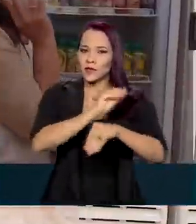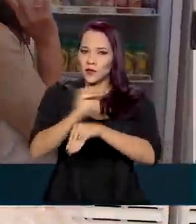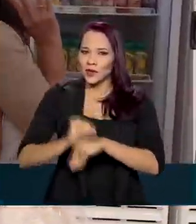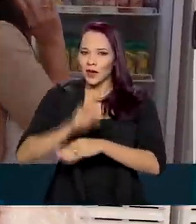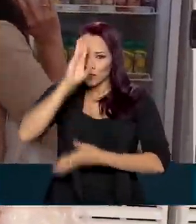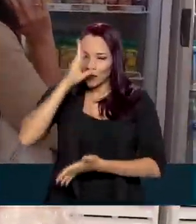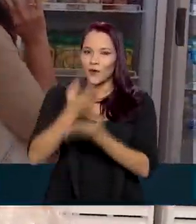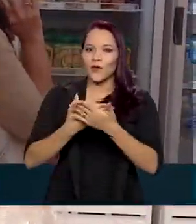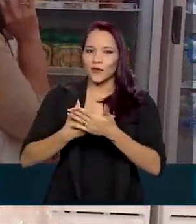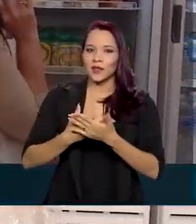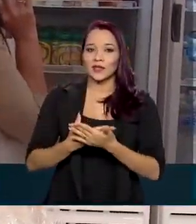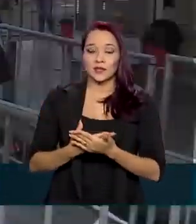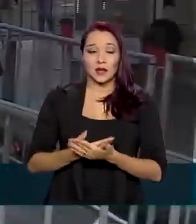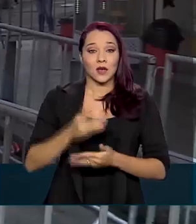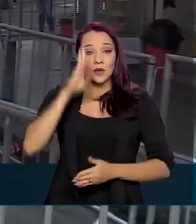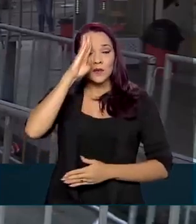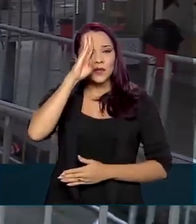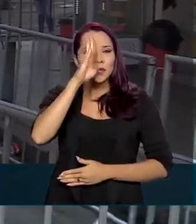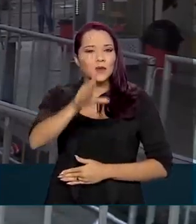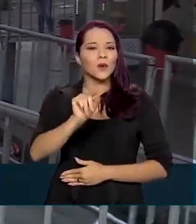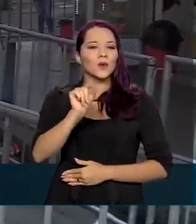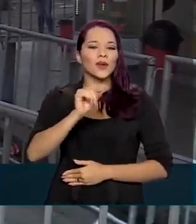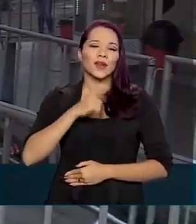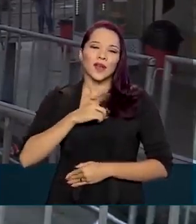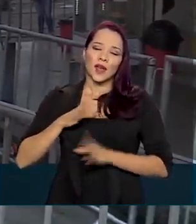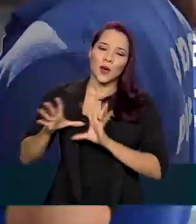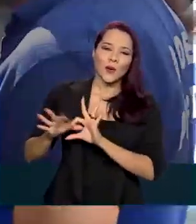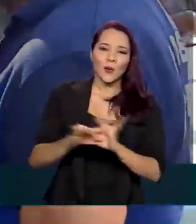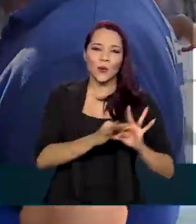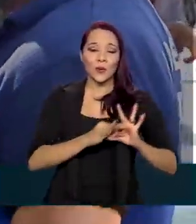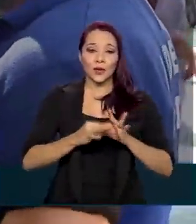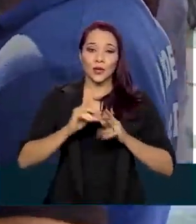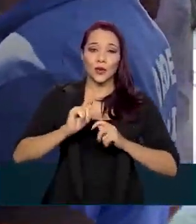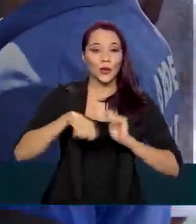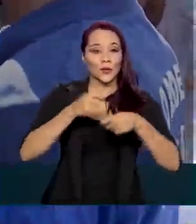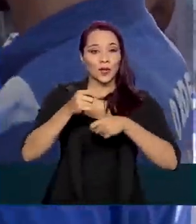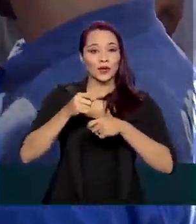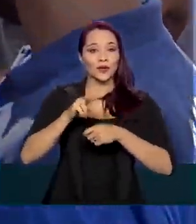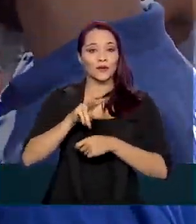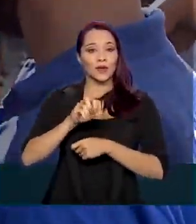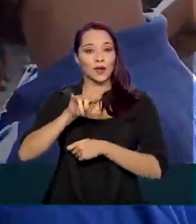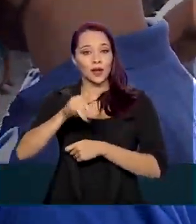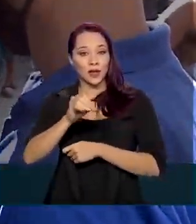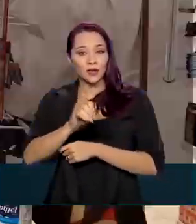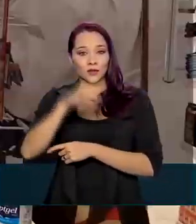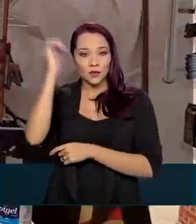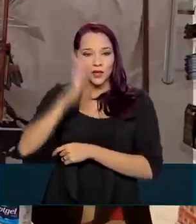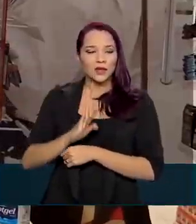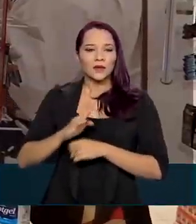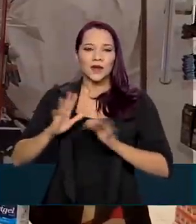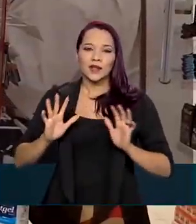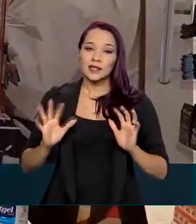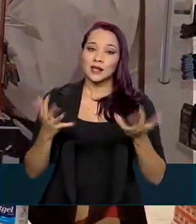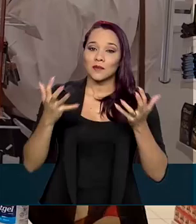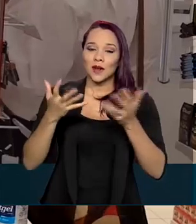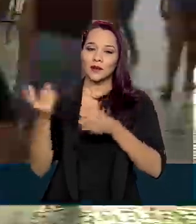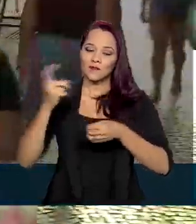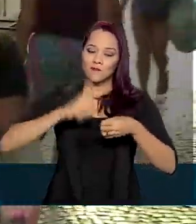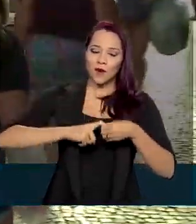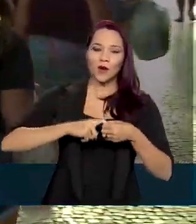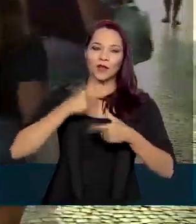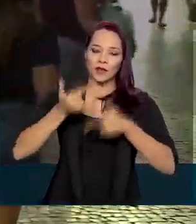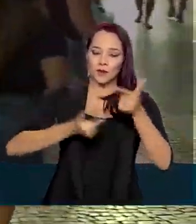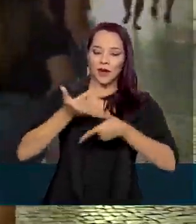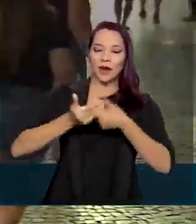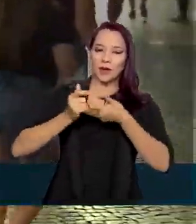Confiança. E o principal objetivo é unir todo o comércio e varejo do país para celebrar a retomada com segurança